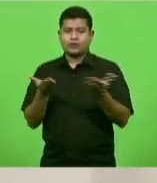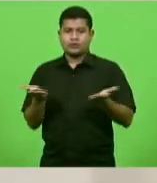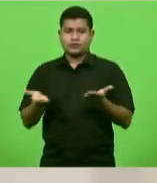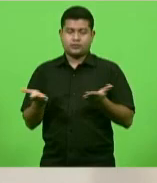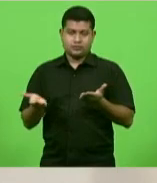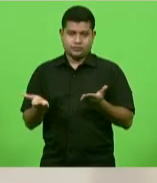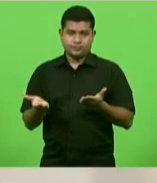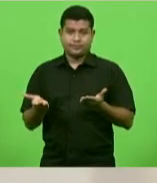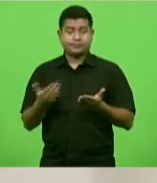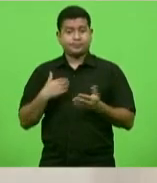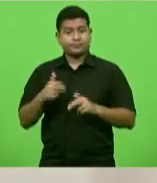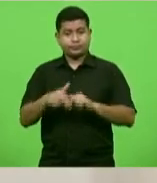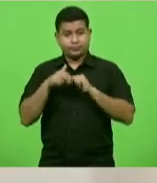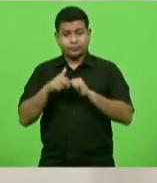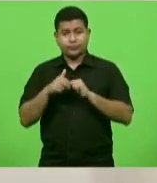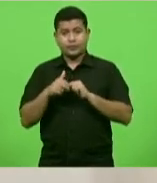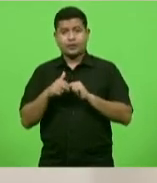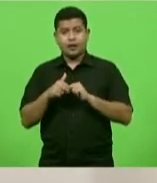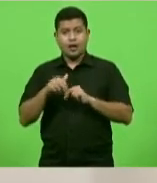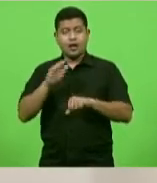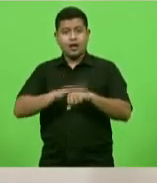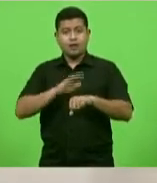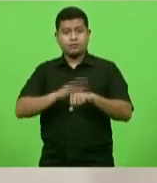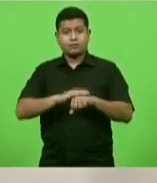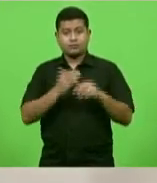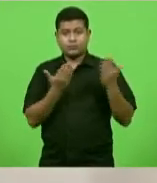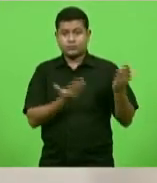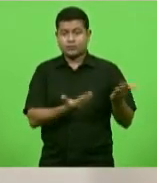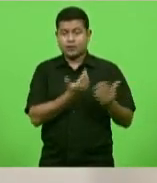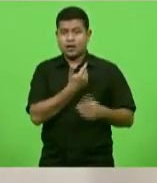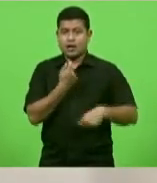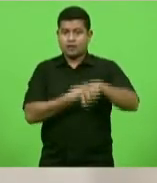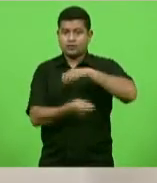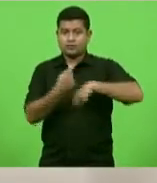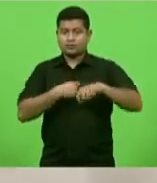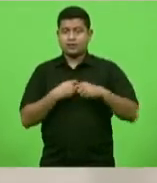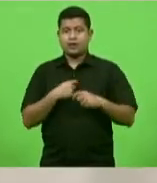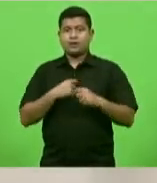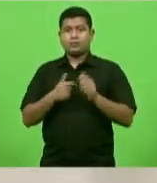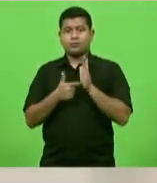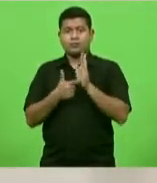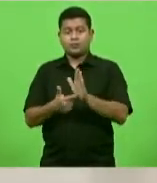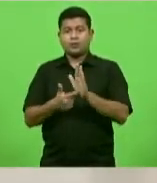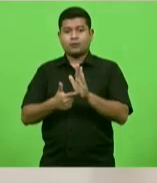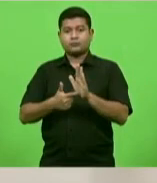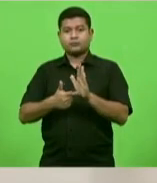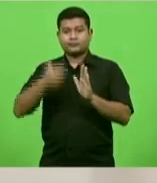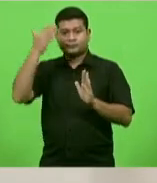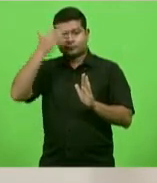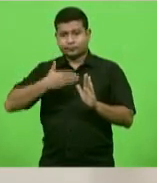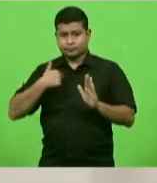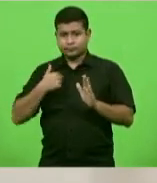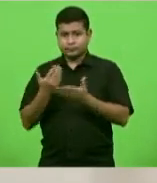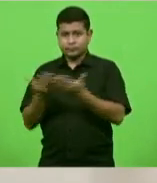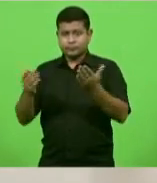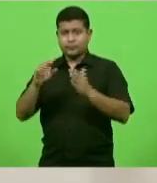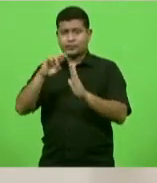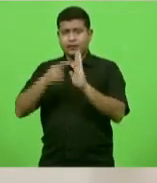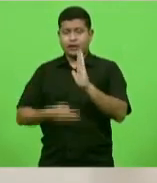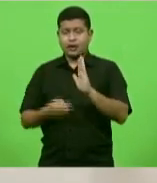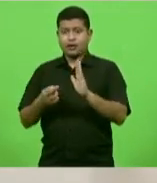licitatórios. Portanto, cabe à administração comprovar a regularidade dos preços, desclassificando as